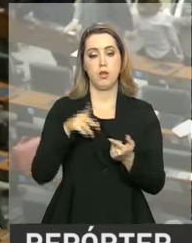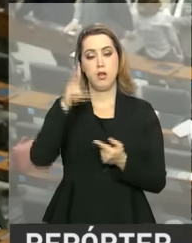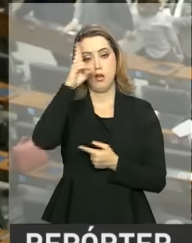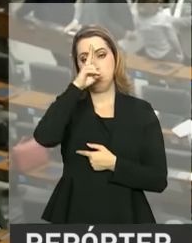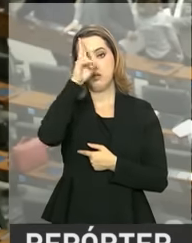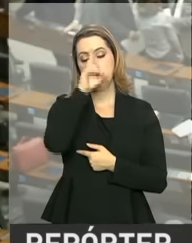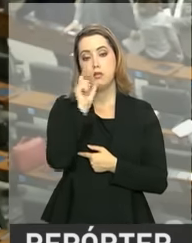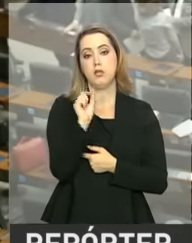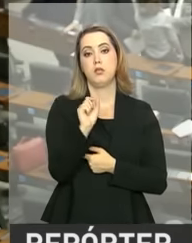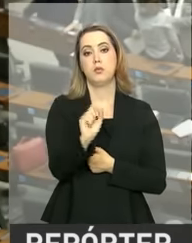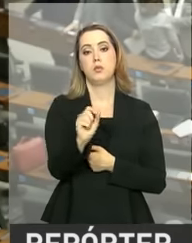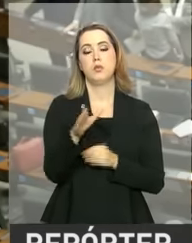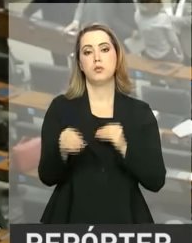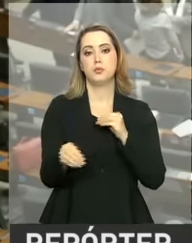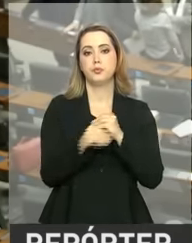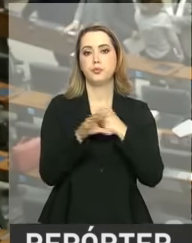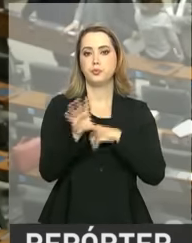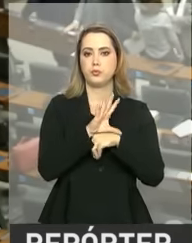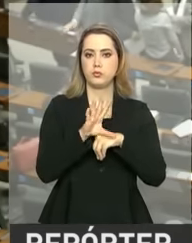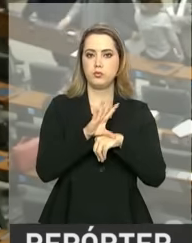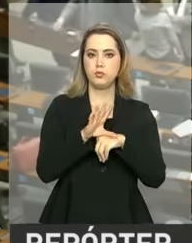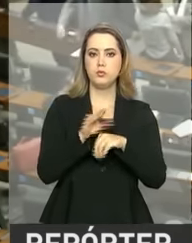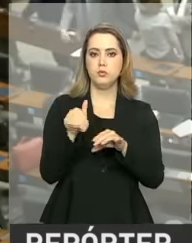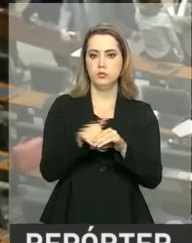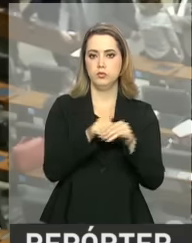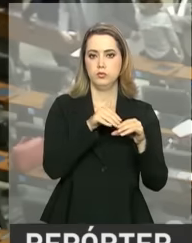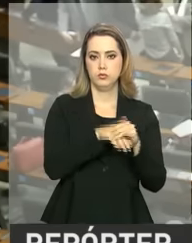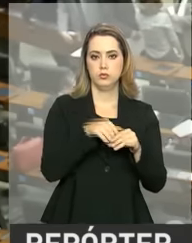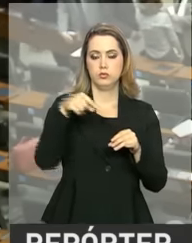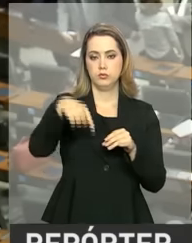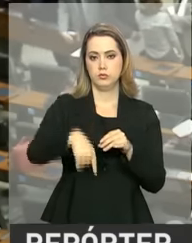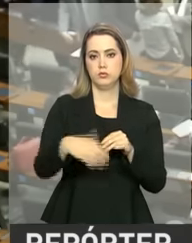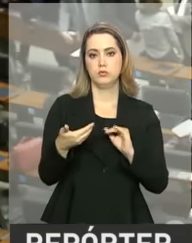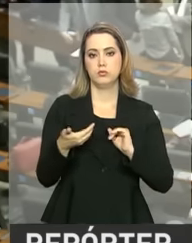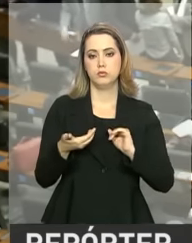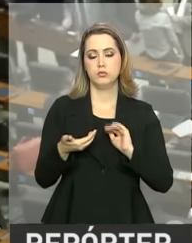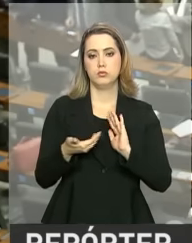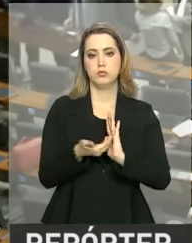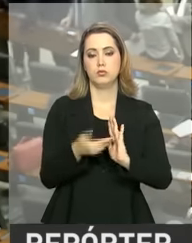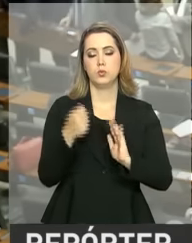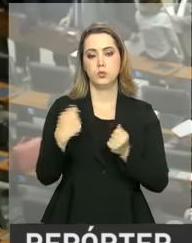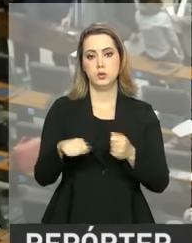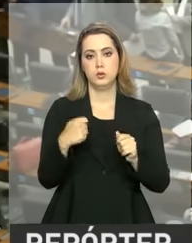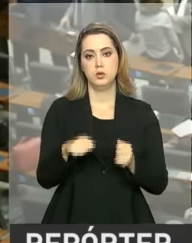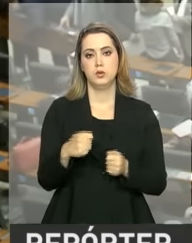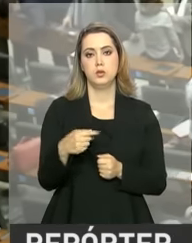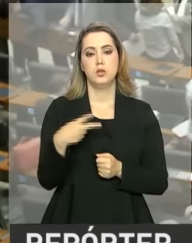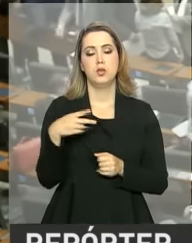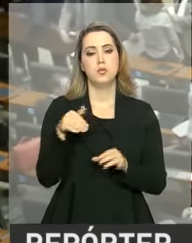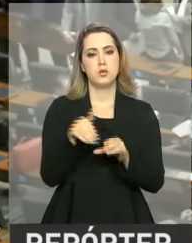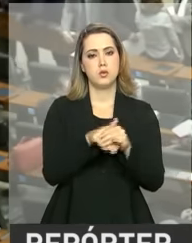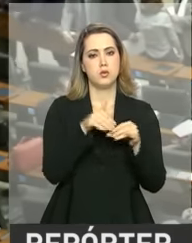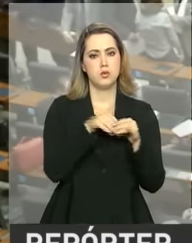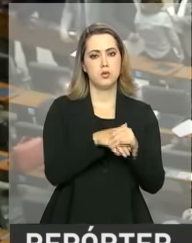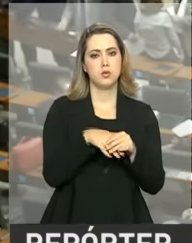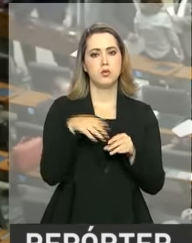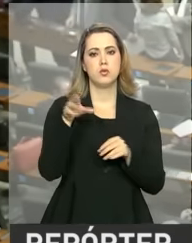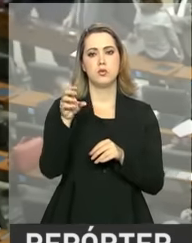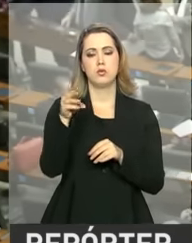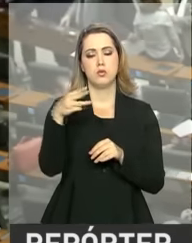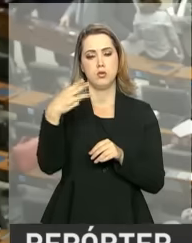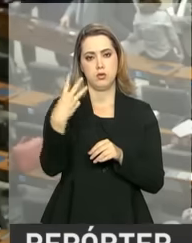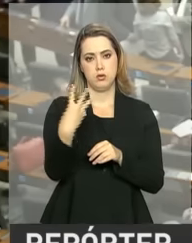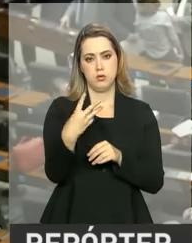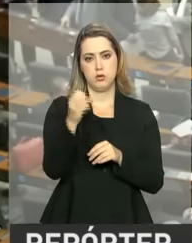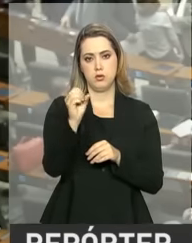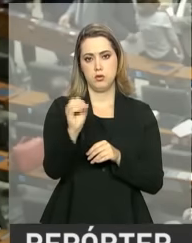emenda à Constituição ser aprovada em segundo turno aqui no plenário Ulisses Guimarães, são necessários os votos favoráveis de pelo